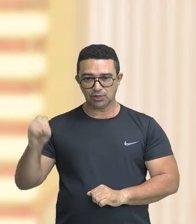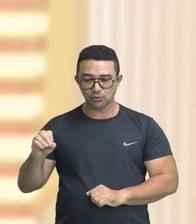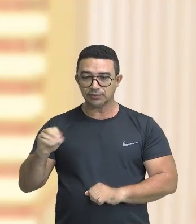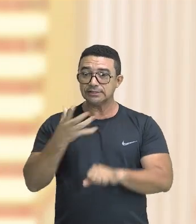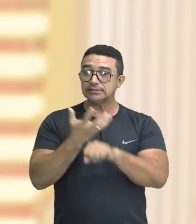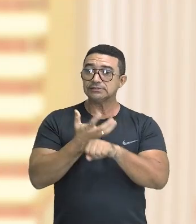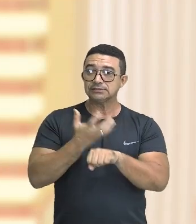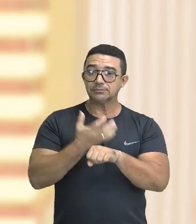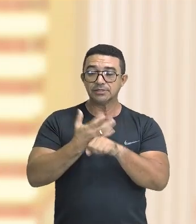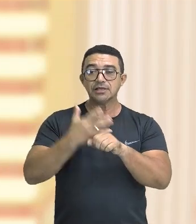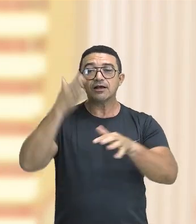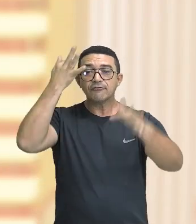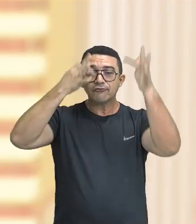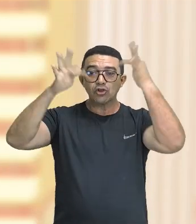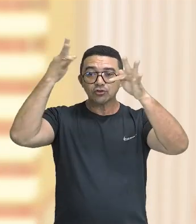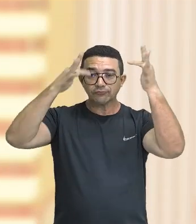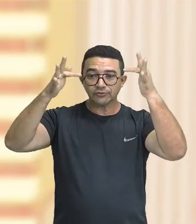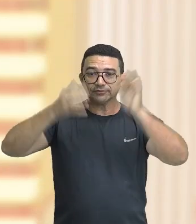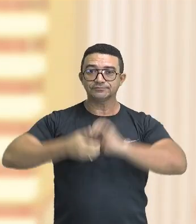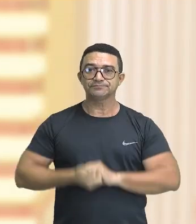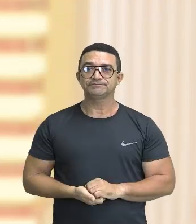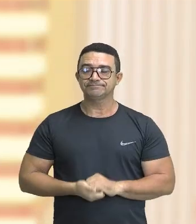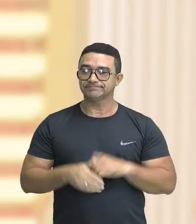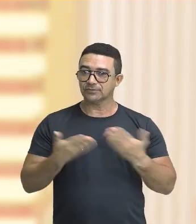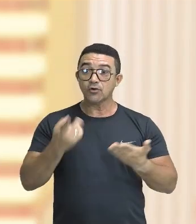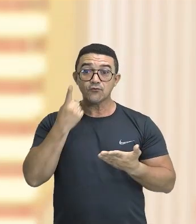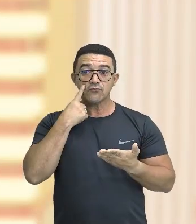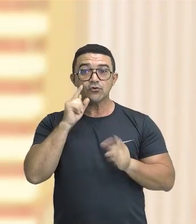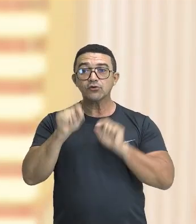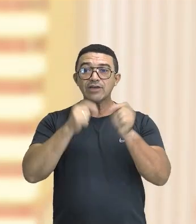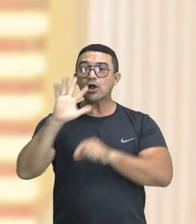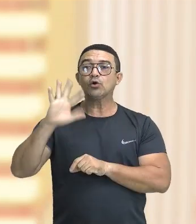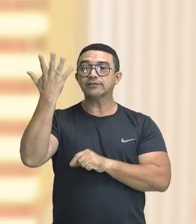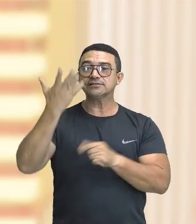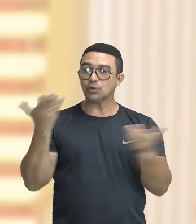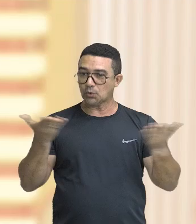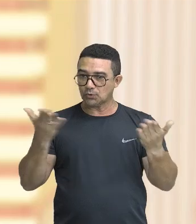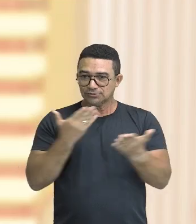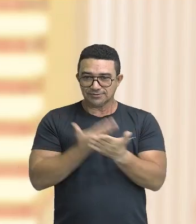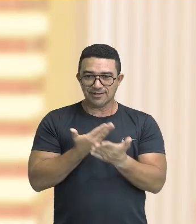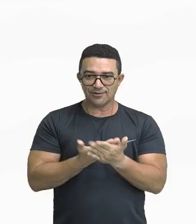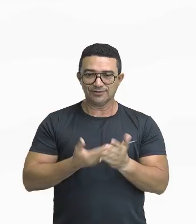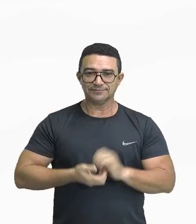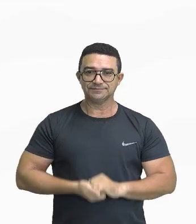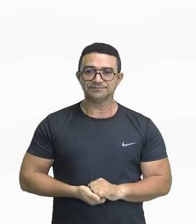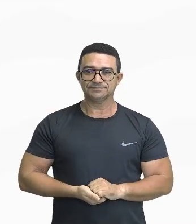de Filosofia. E vamos ver o que vai acontecer nessa aula?